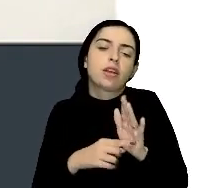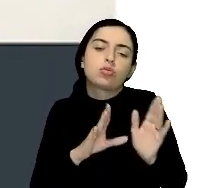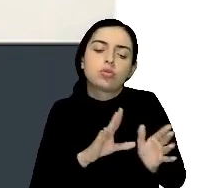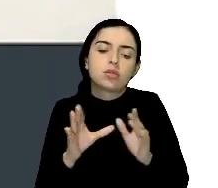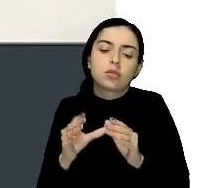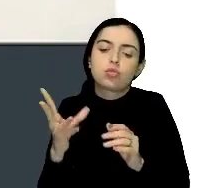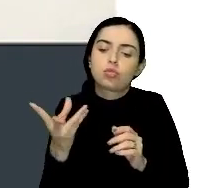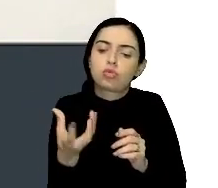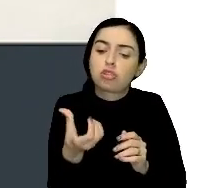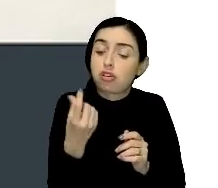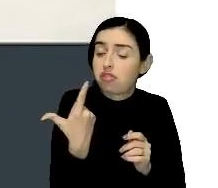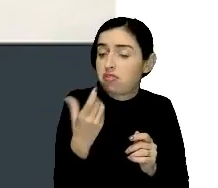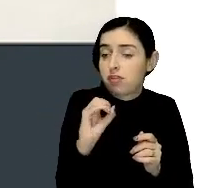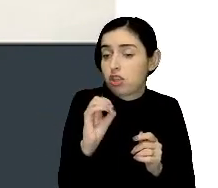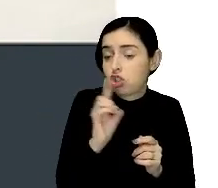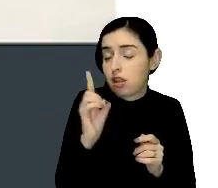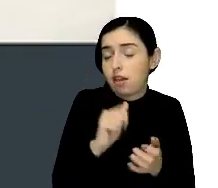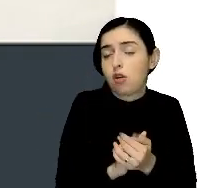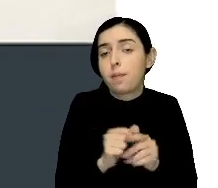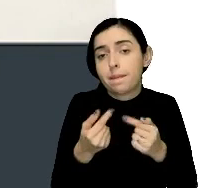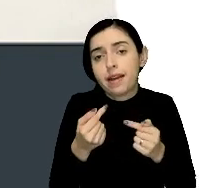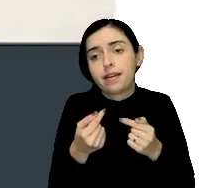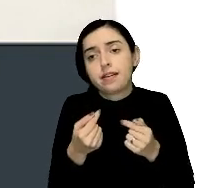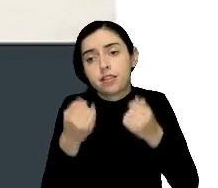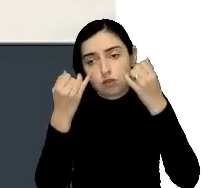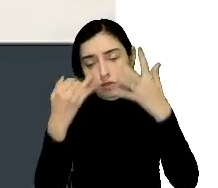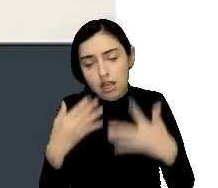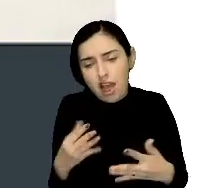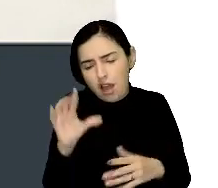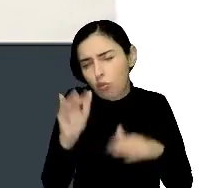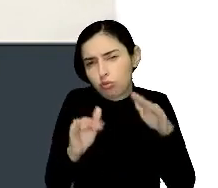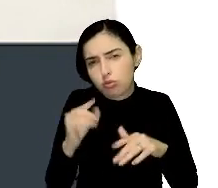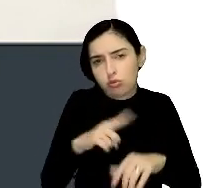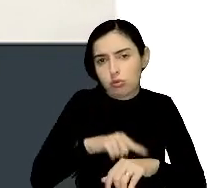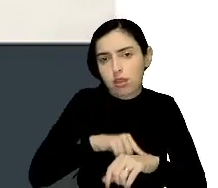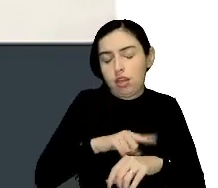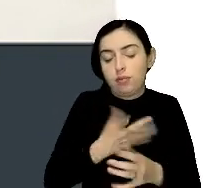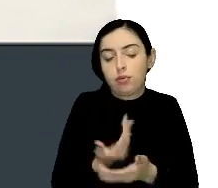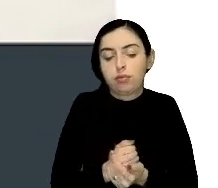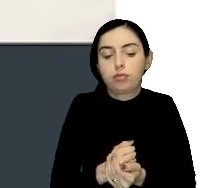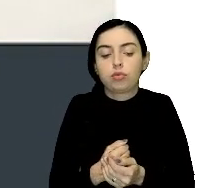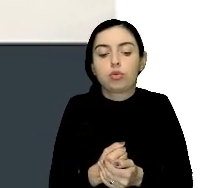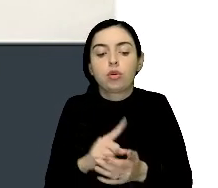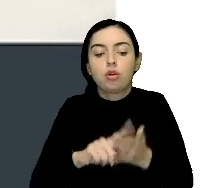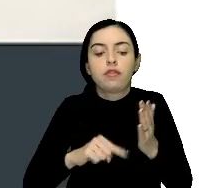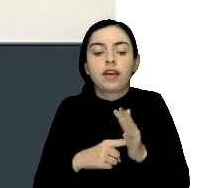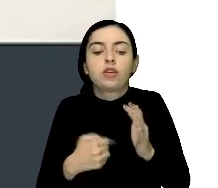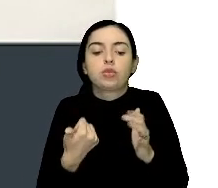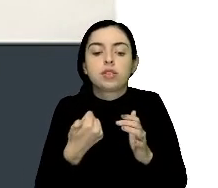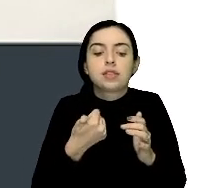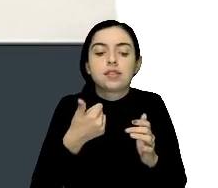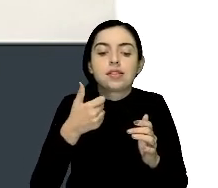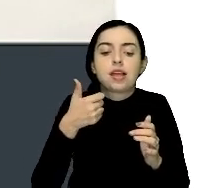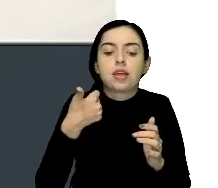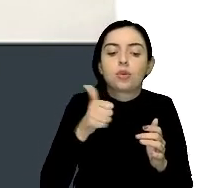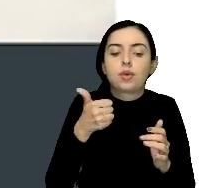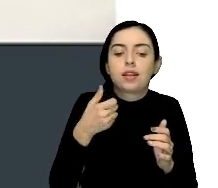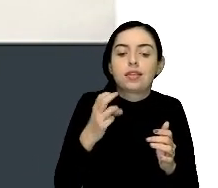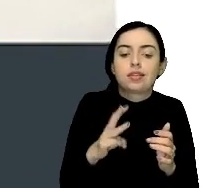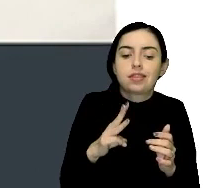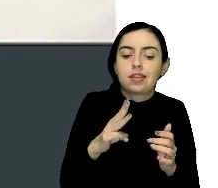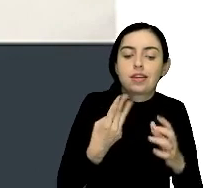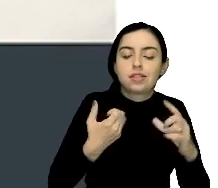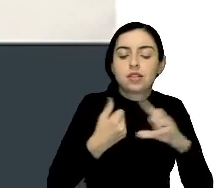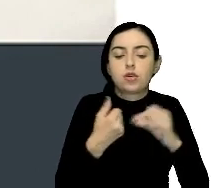dos 20, mas separei alguns nesse período que a gente tem aqui. O veto do artigo 113, que fala dos grupos vulneráveis,